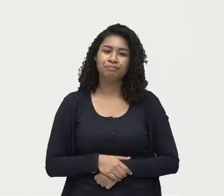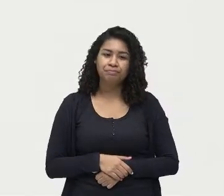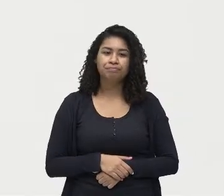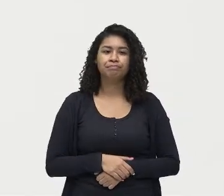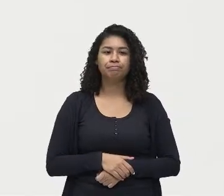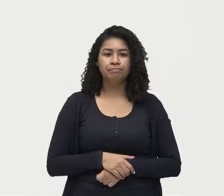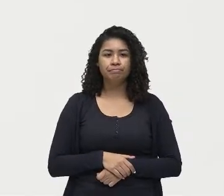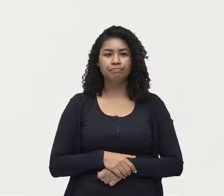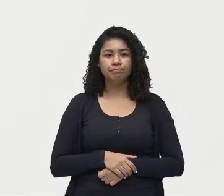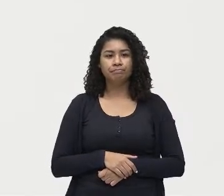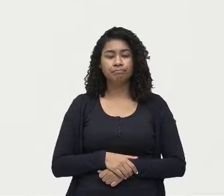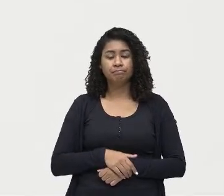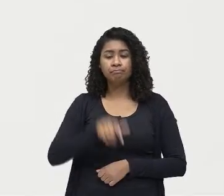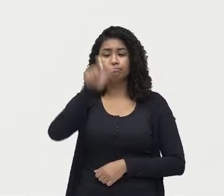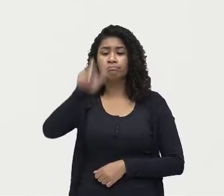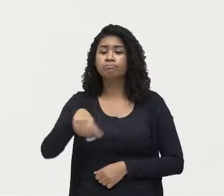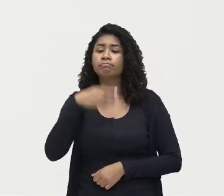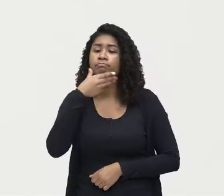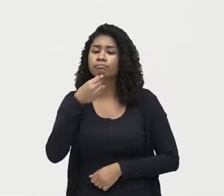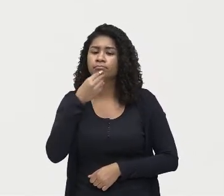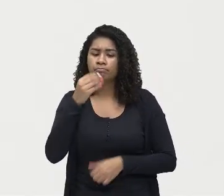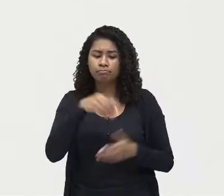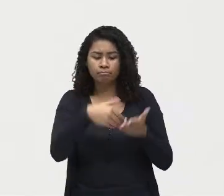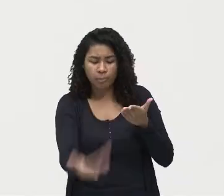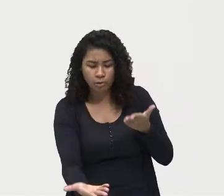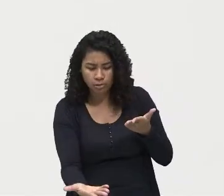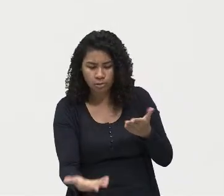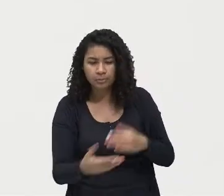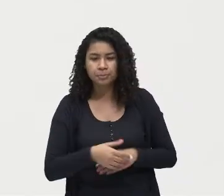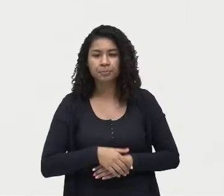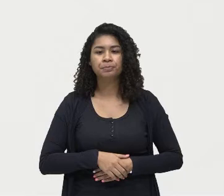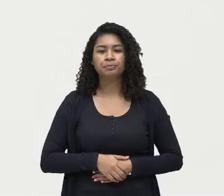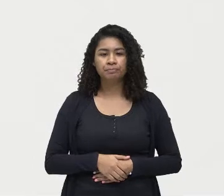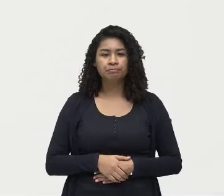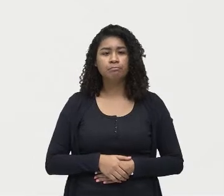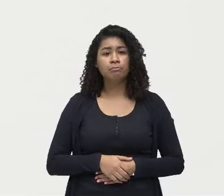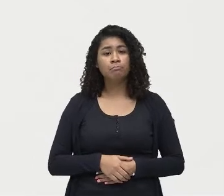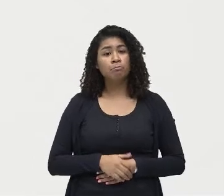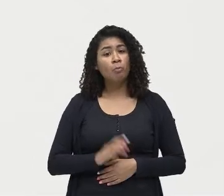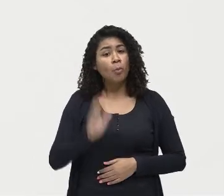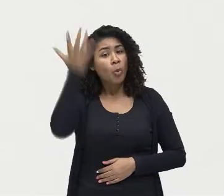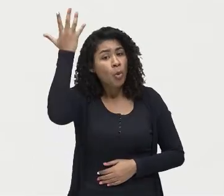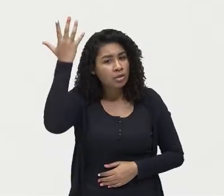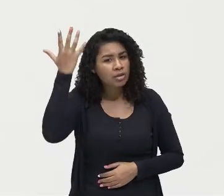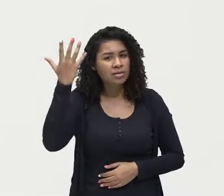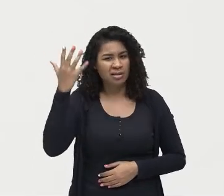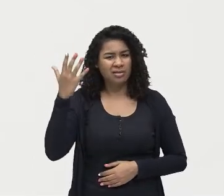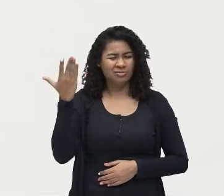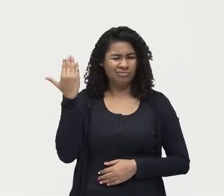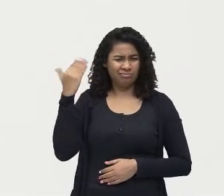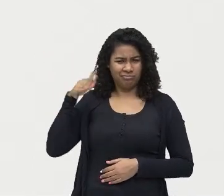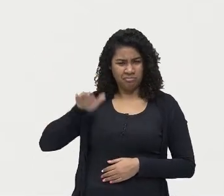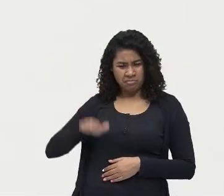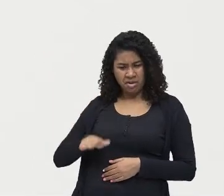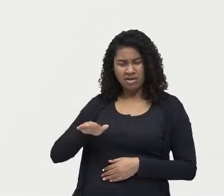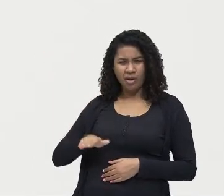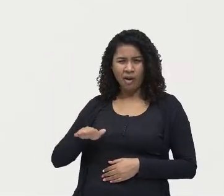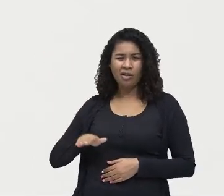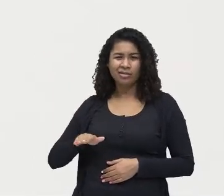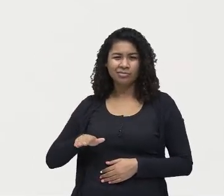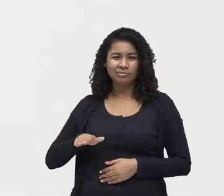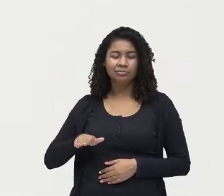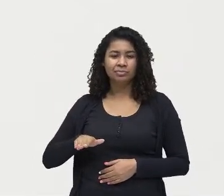Ele deixou cair. Uma vez, quando era menor ainda do que